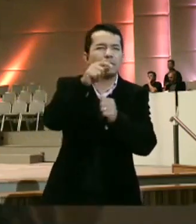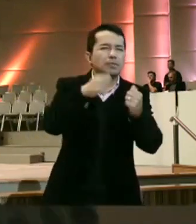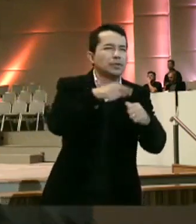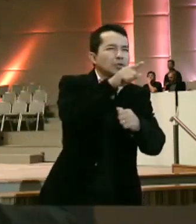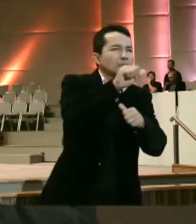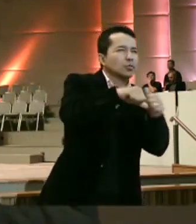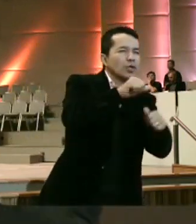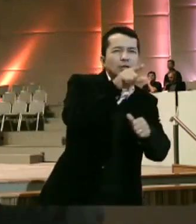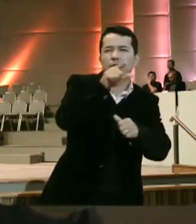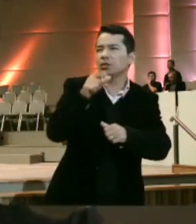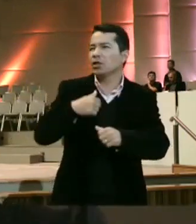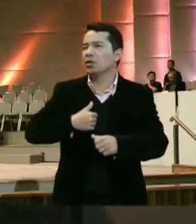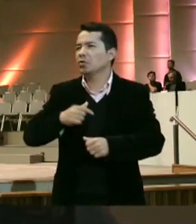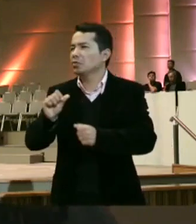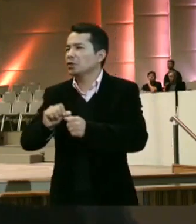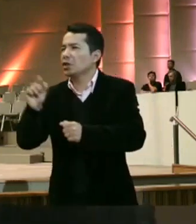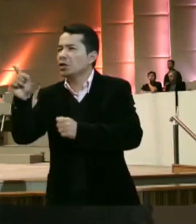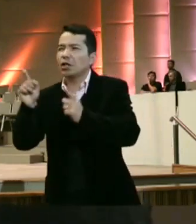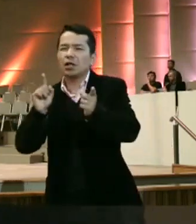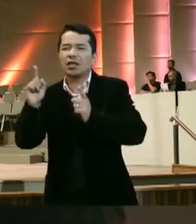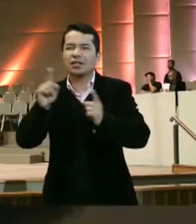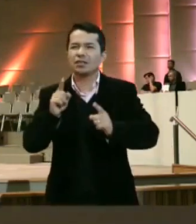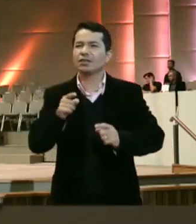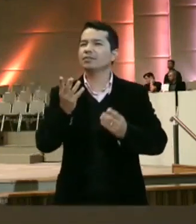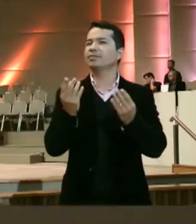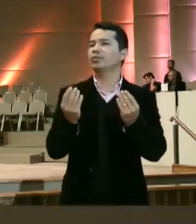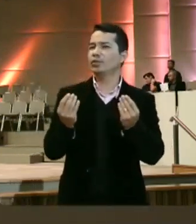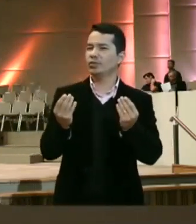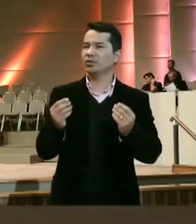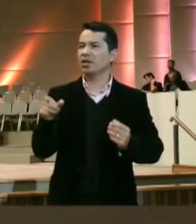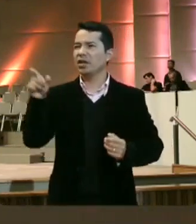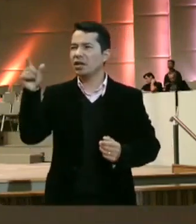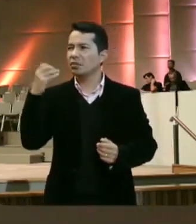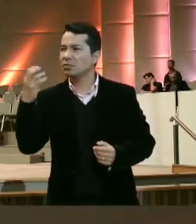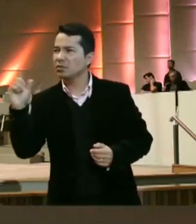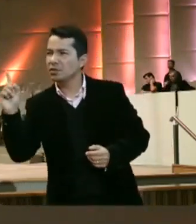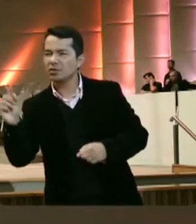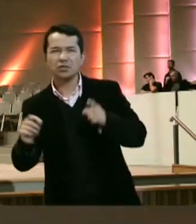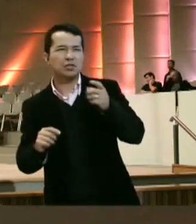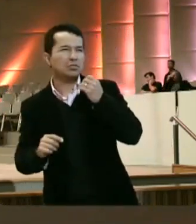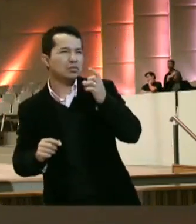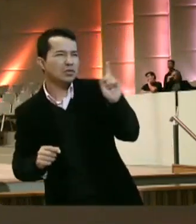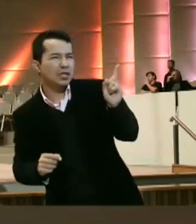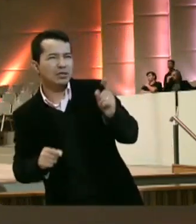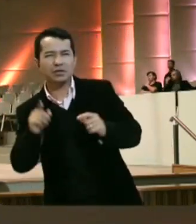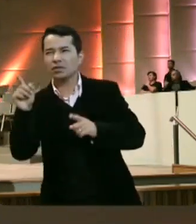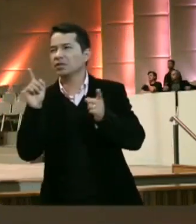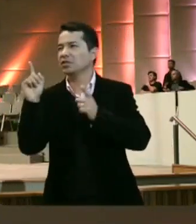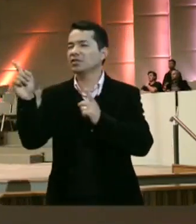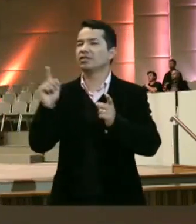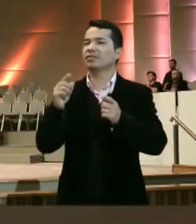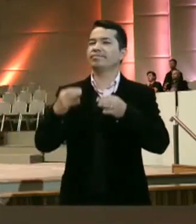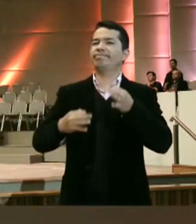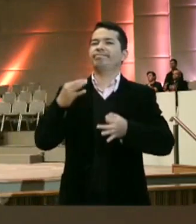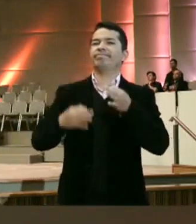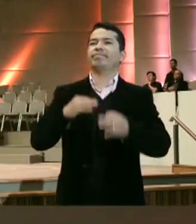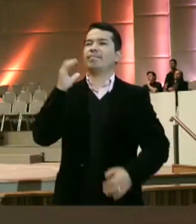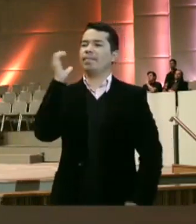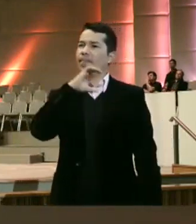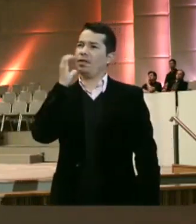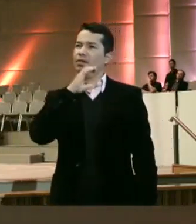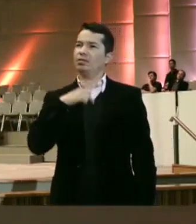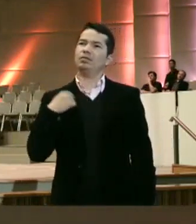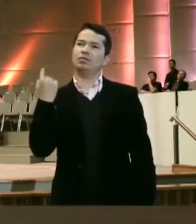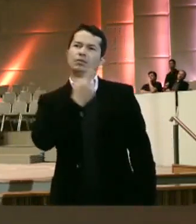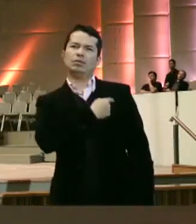Ah, não sei se eu faria desse jeito, faria daquele jeito. Ah, isso aqui não está bom, né? Está assim, está assado. Todos